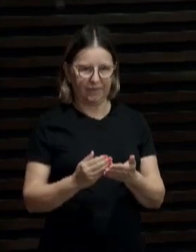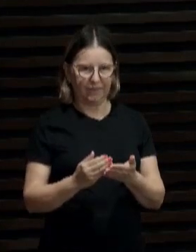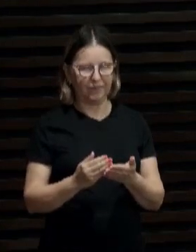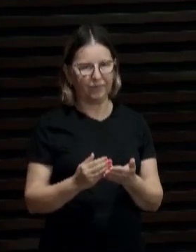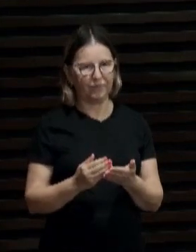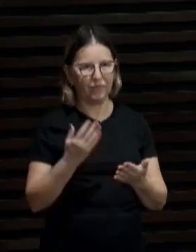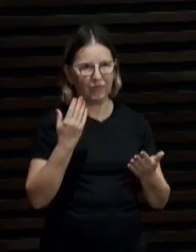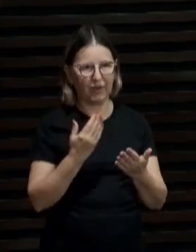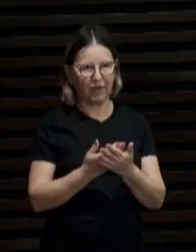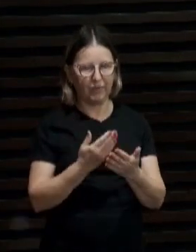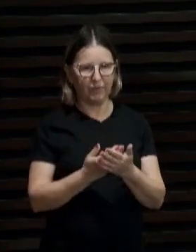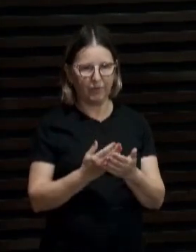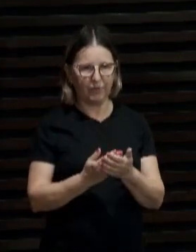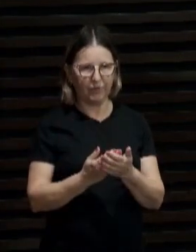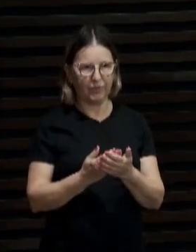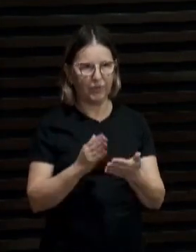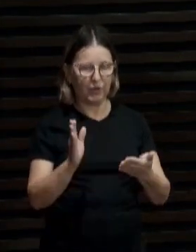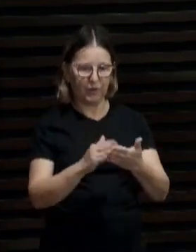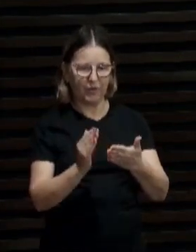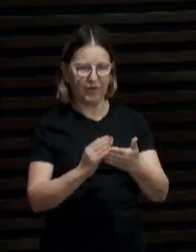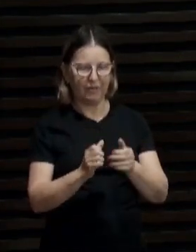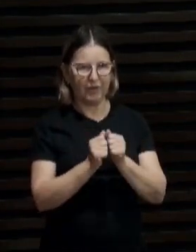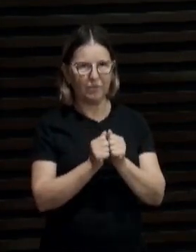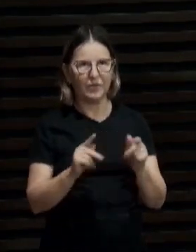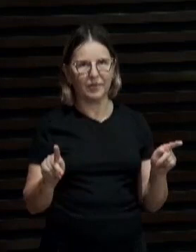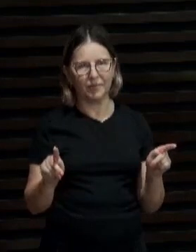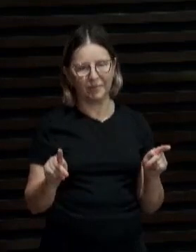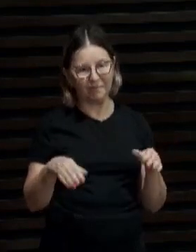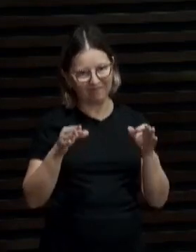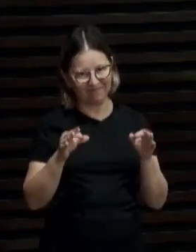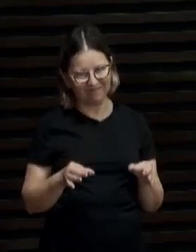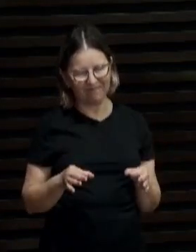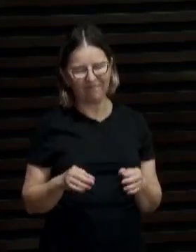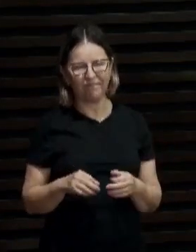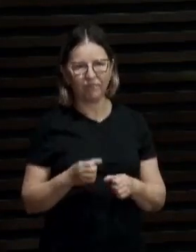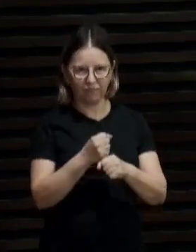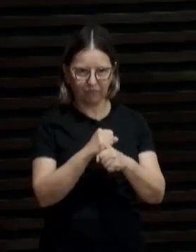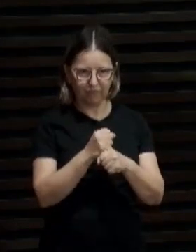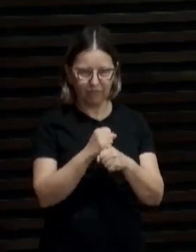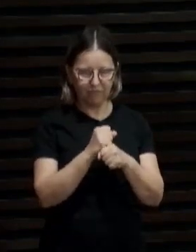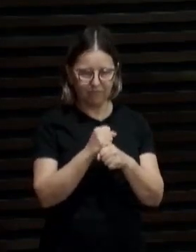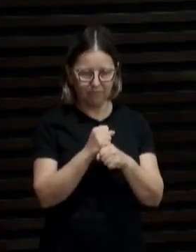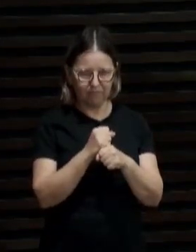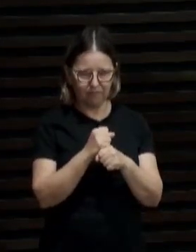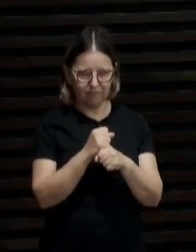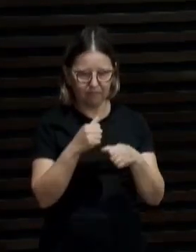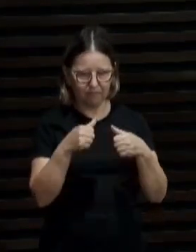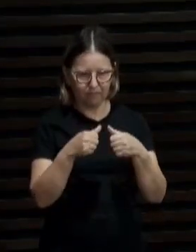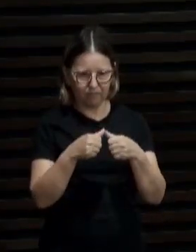cima do livro do Apocalipse, certo? O ano em que